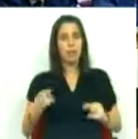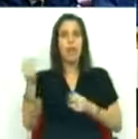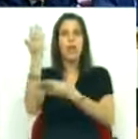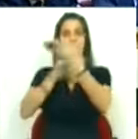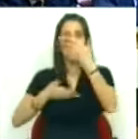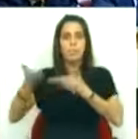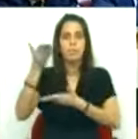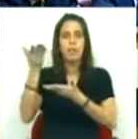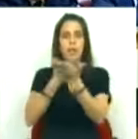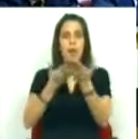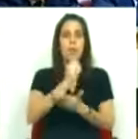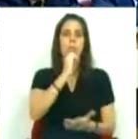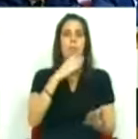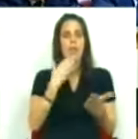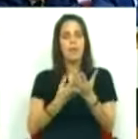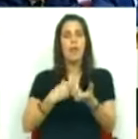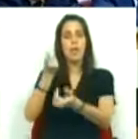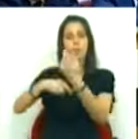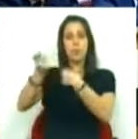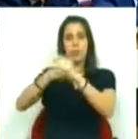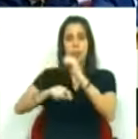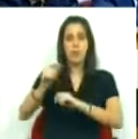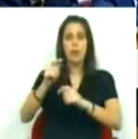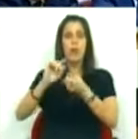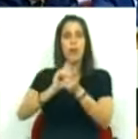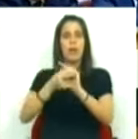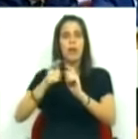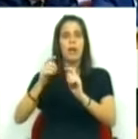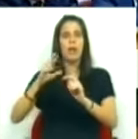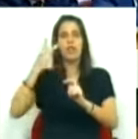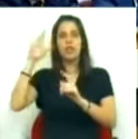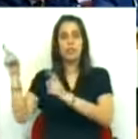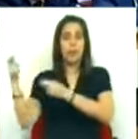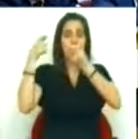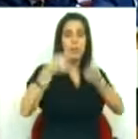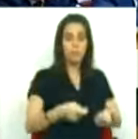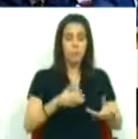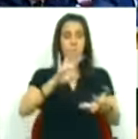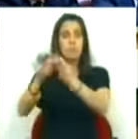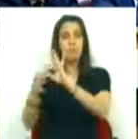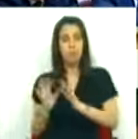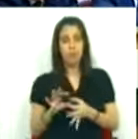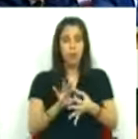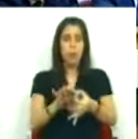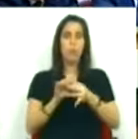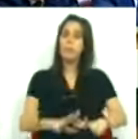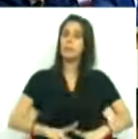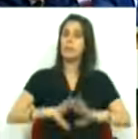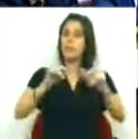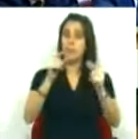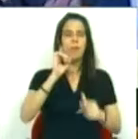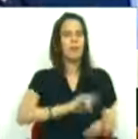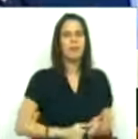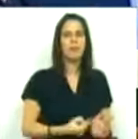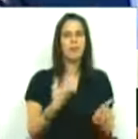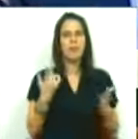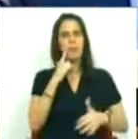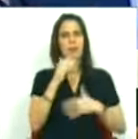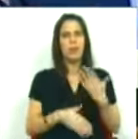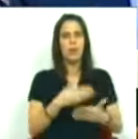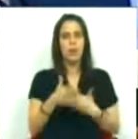da economia, potenciando as nossas exportações e captando investimento estrangeiro e da articulação destes com a cooperação para o desenvolvimento. É